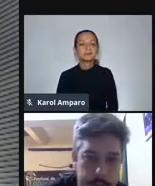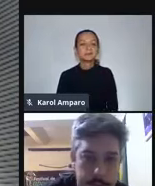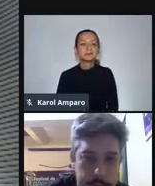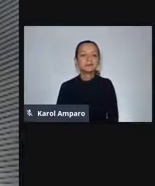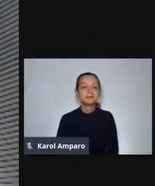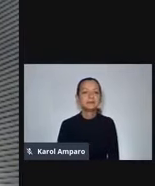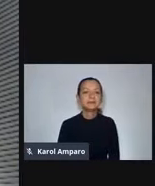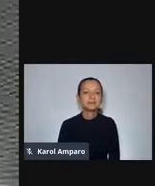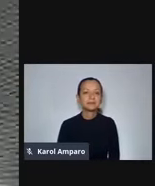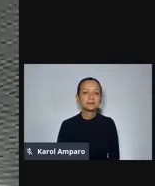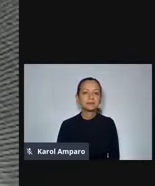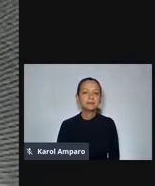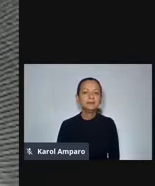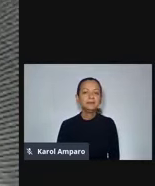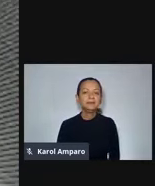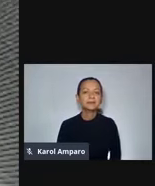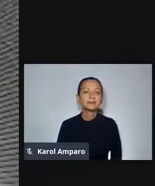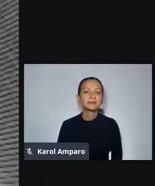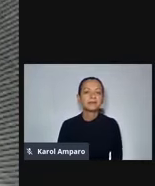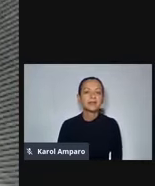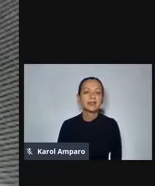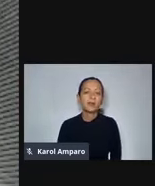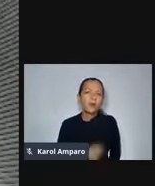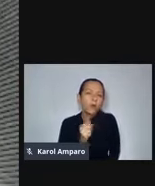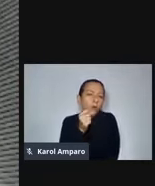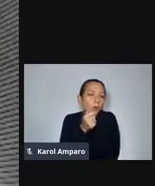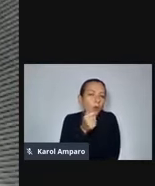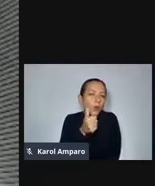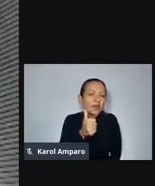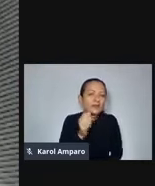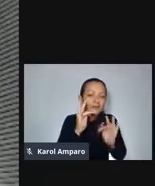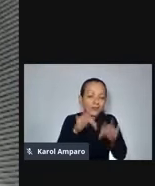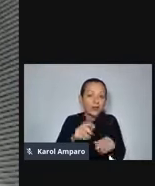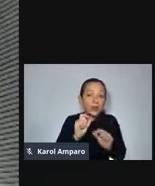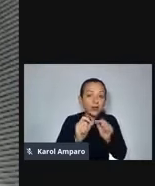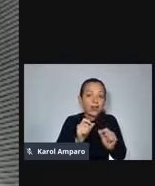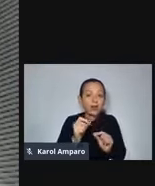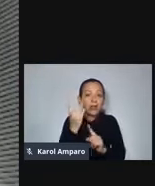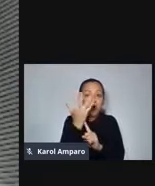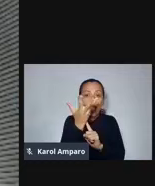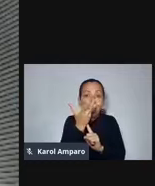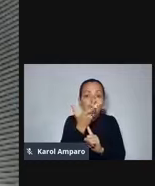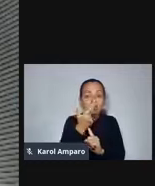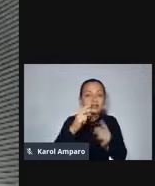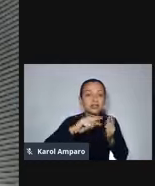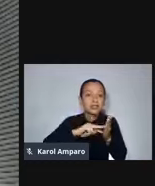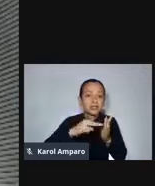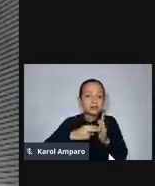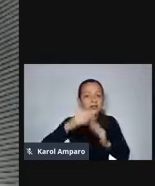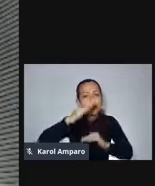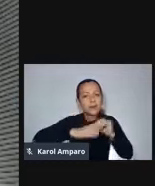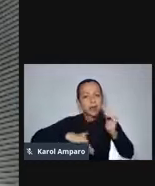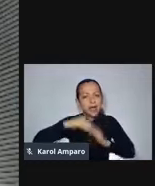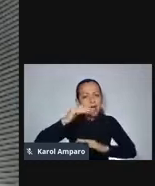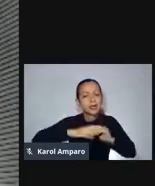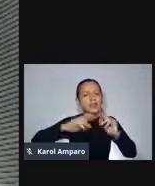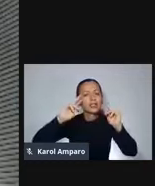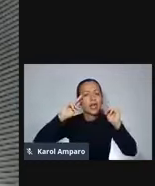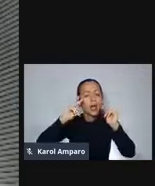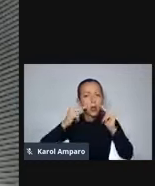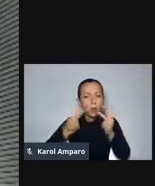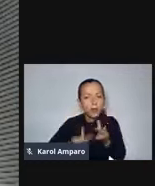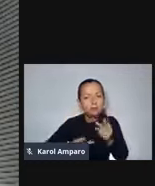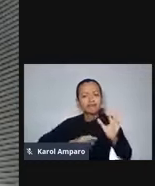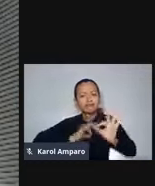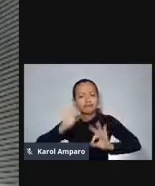Então, até ali, né? Eu estava terminando, então, né? Que a arte pode ser entendida como atividade humana ligada a manifestações de ordem estética ou